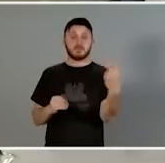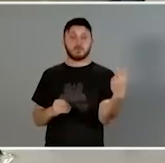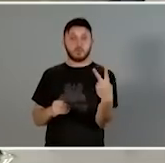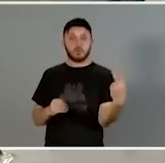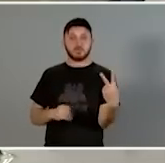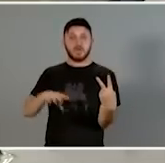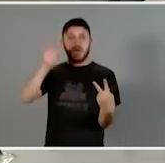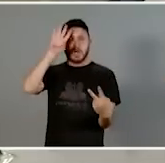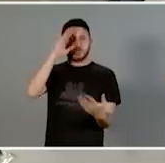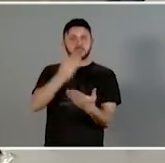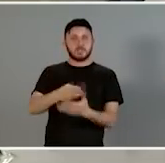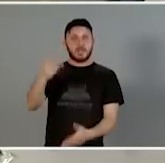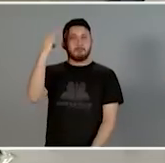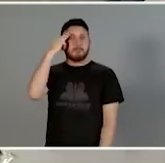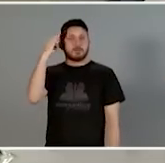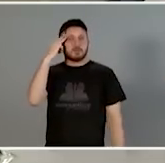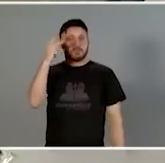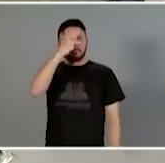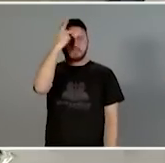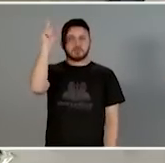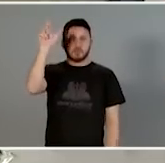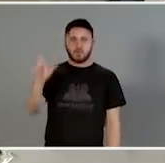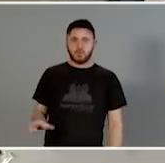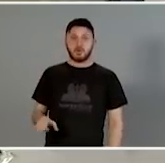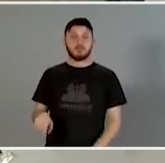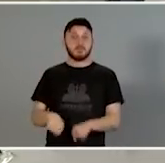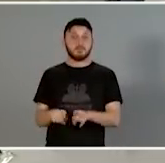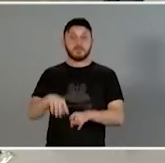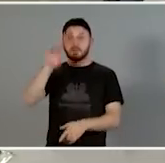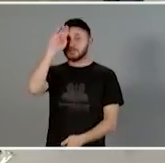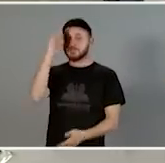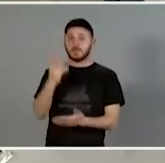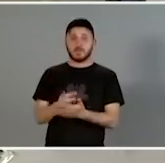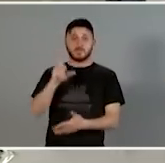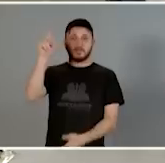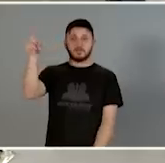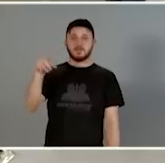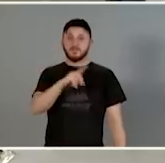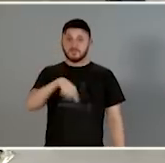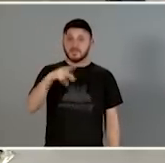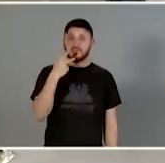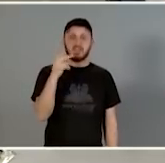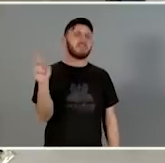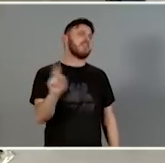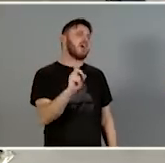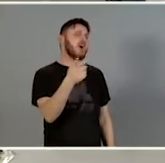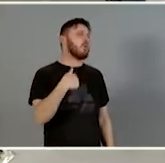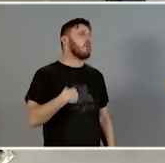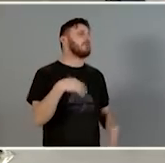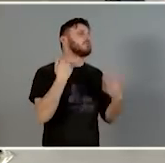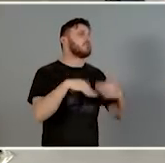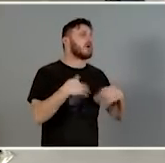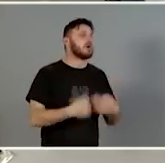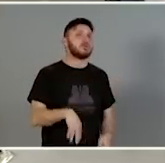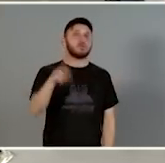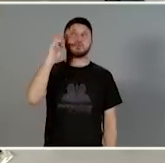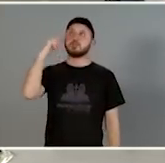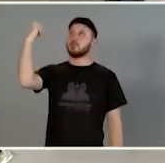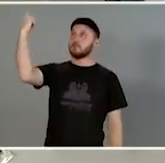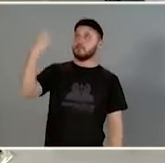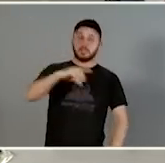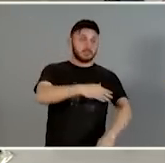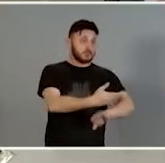na maturidade do ser humano. Acreditar em Deus. E você vai dizer: não, eu estou machucado. E o Senhor tira o